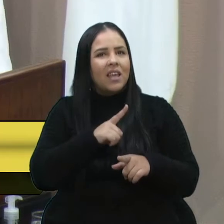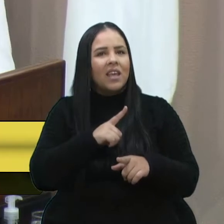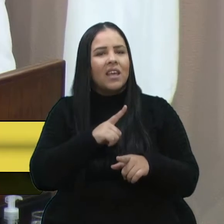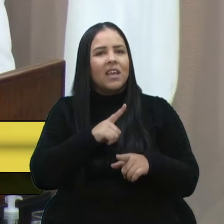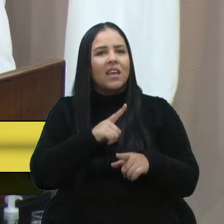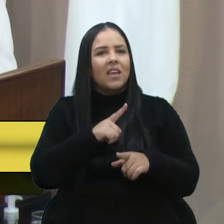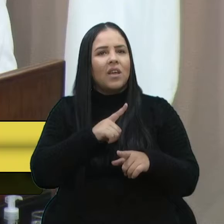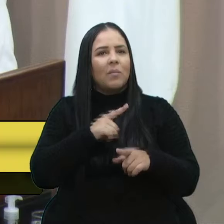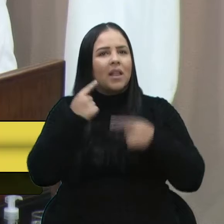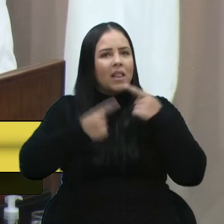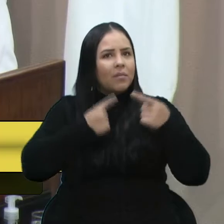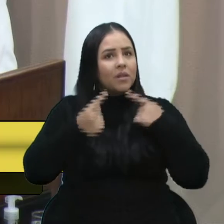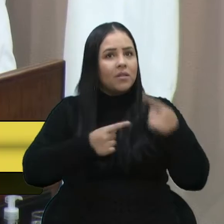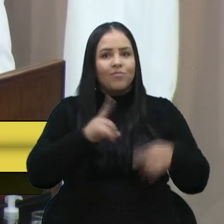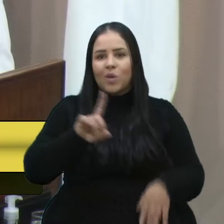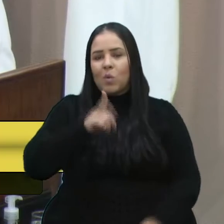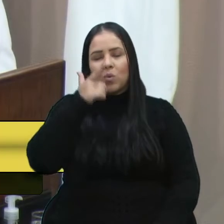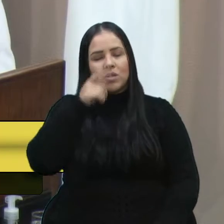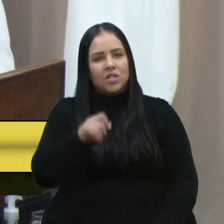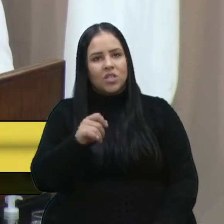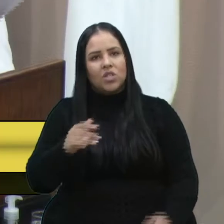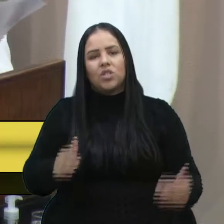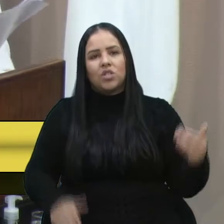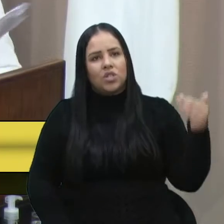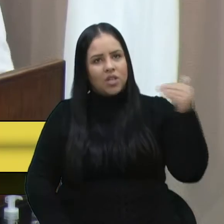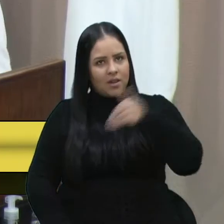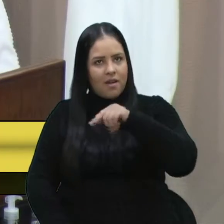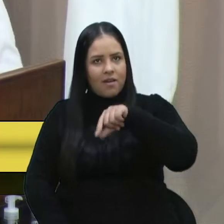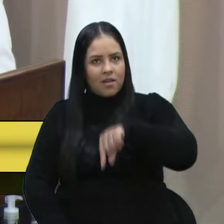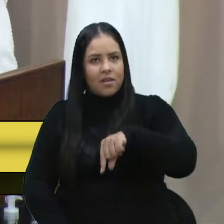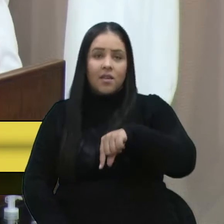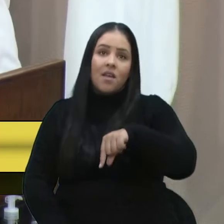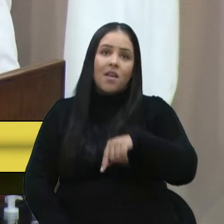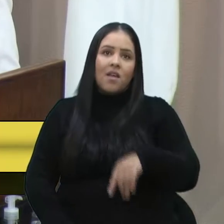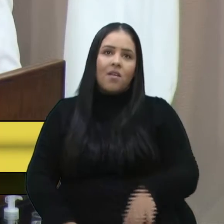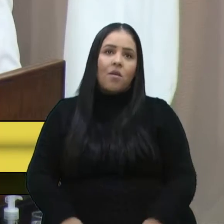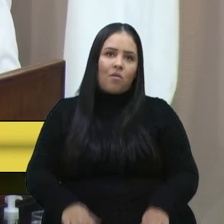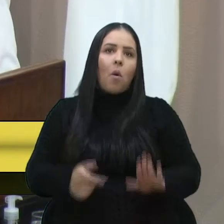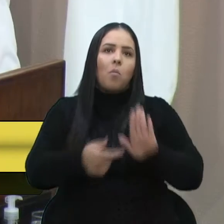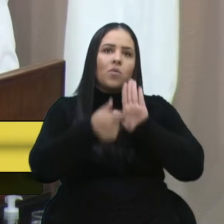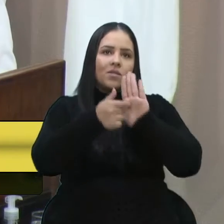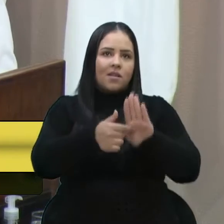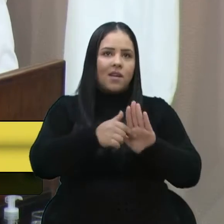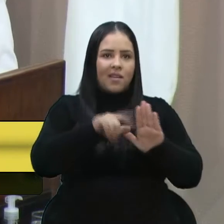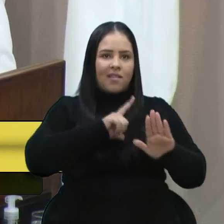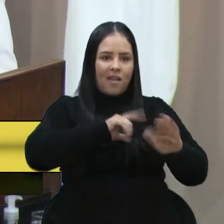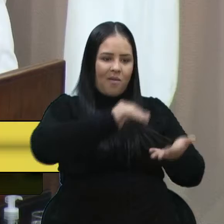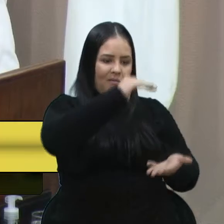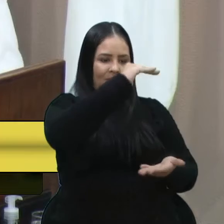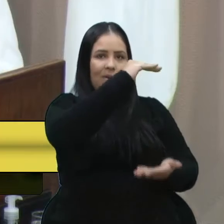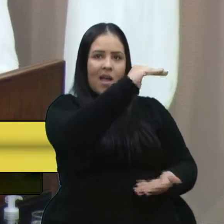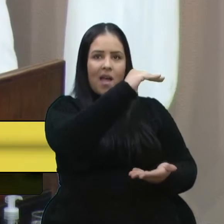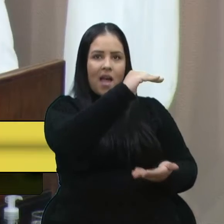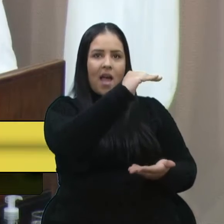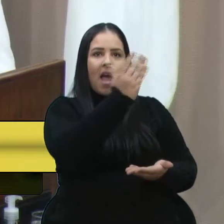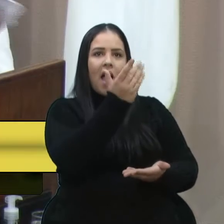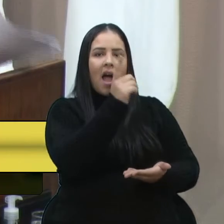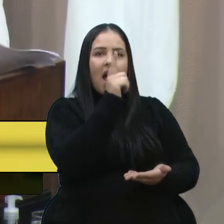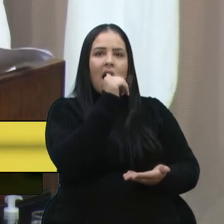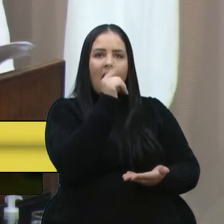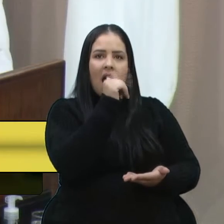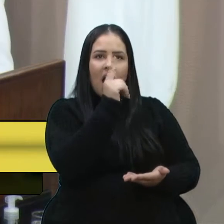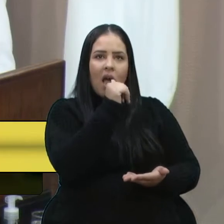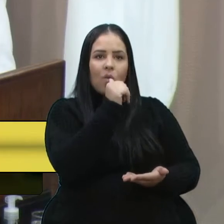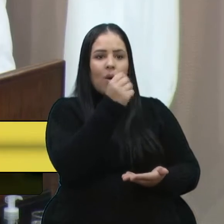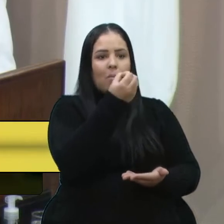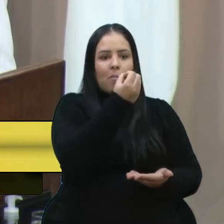eu não consegui trazer aqui, porque ontem, enfim, eu ia trazer as garrafas que mostram uma água mineral, ou uma água